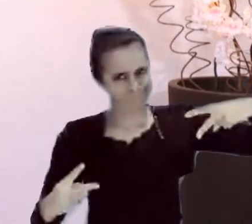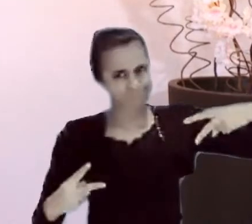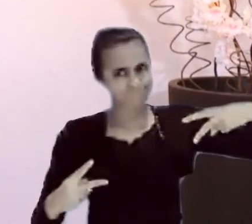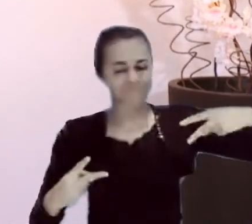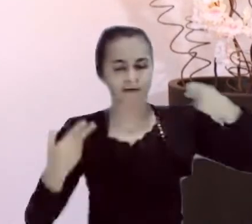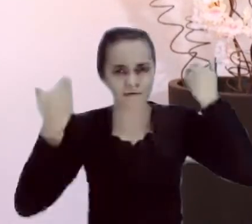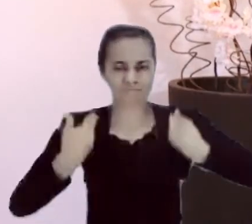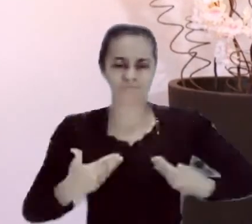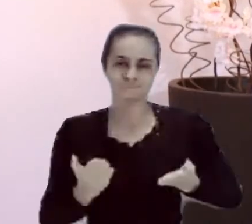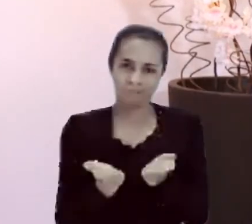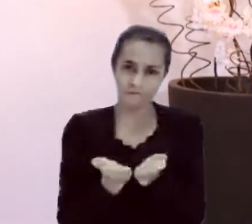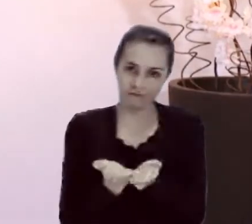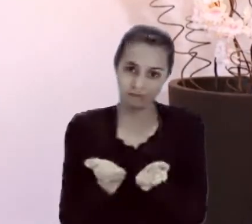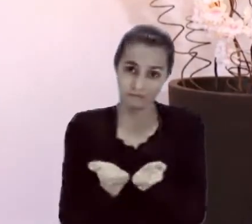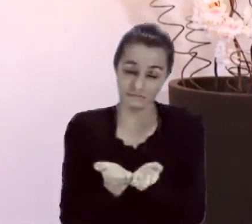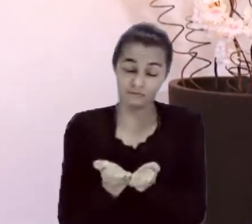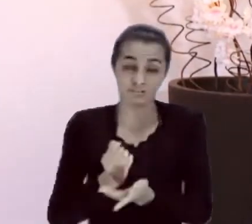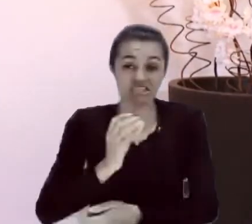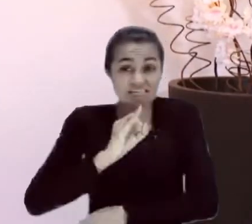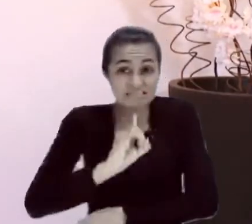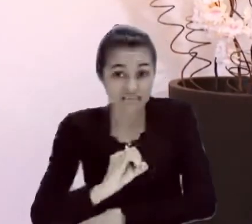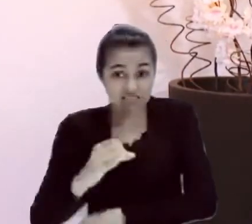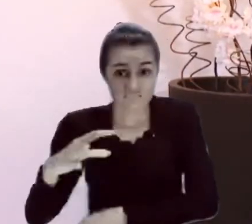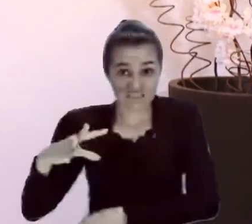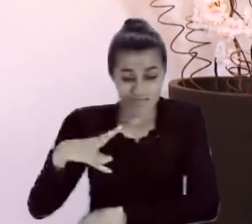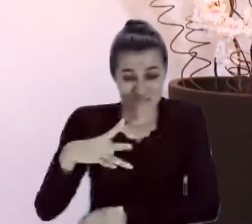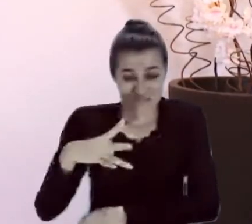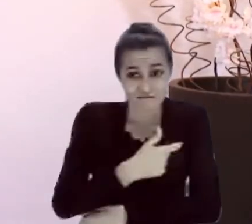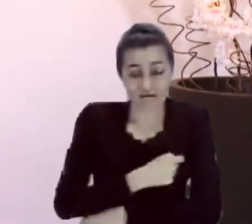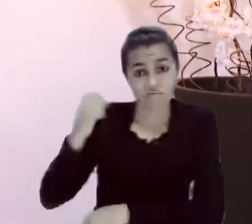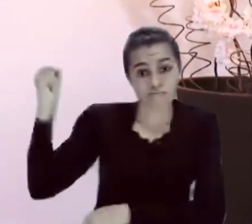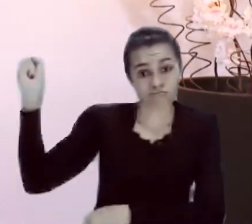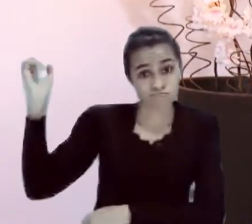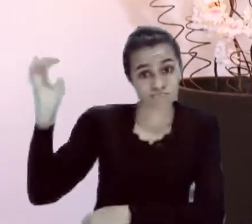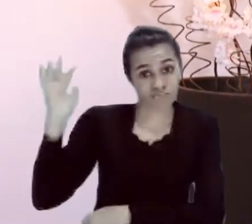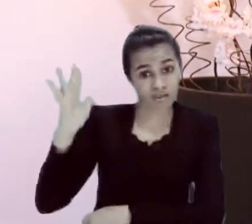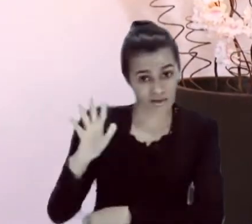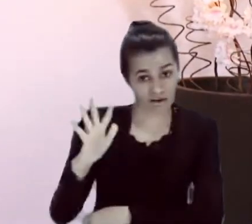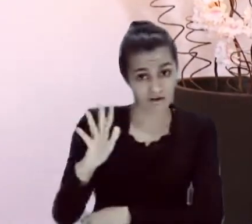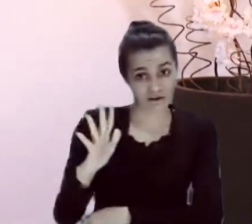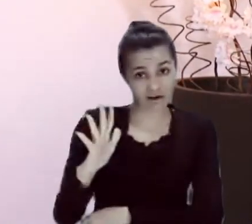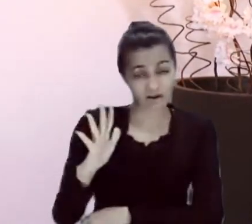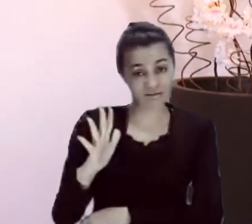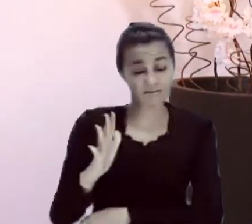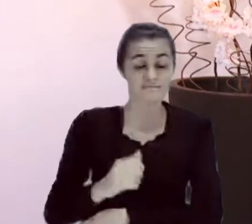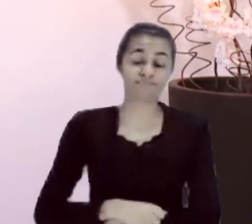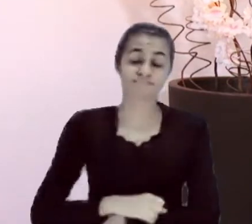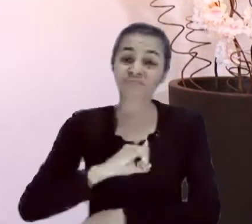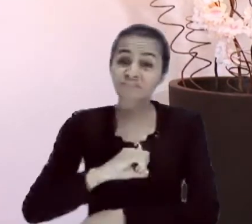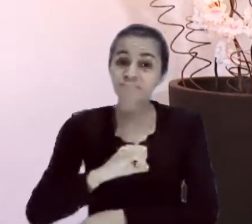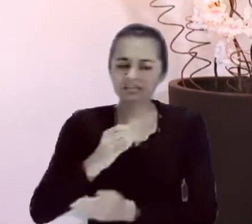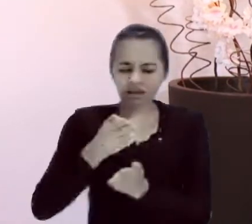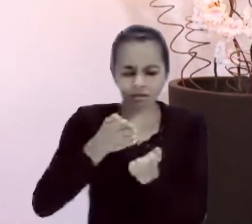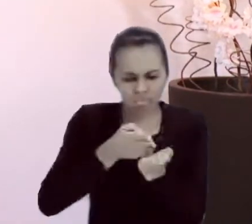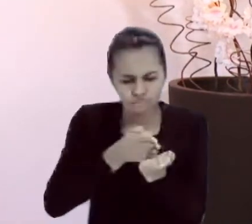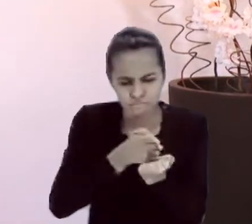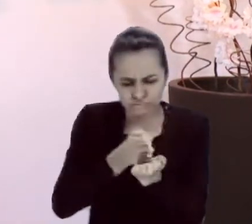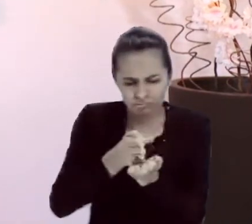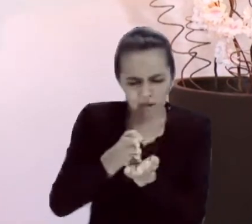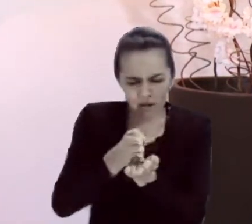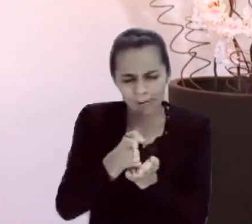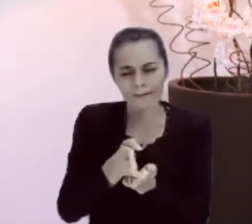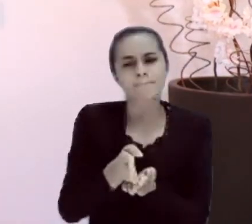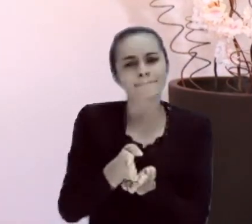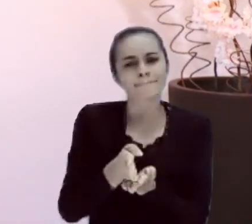salvos pela graça, quer dizer que se eu não caminho em boas obras e nem me esforço em caminhar em